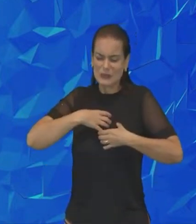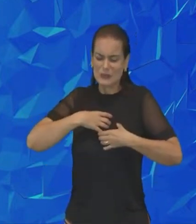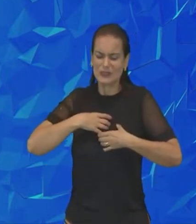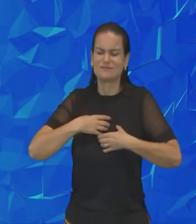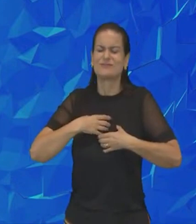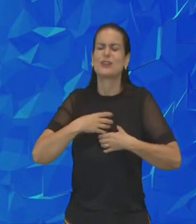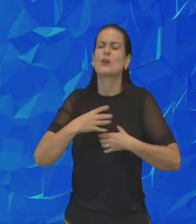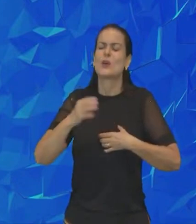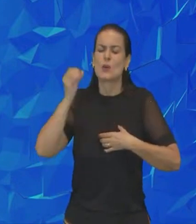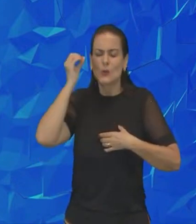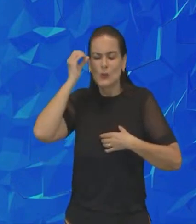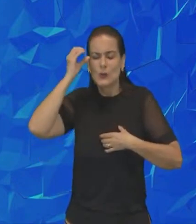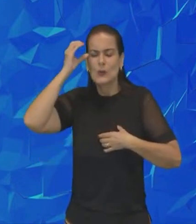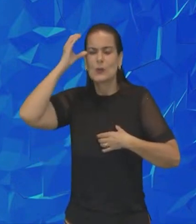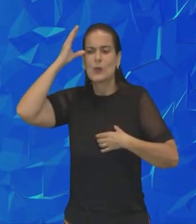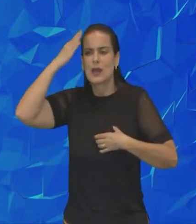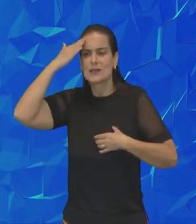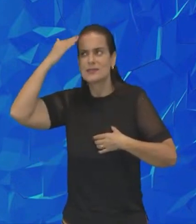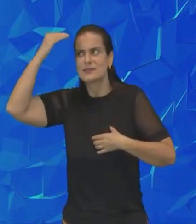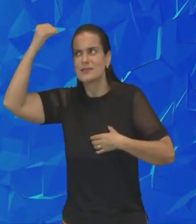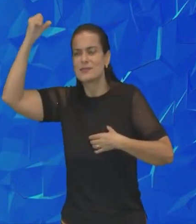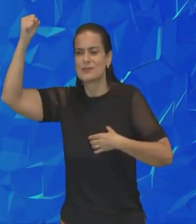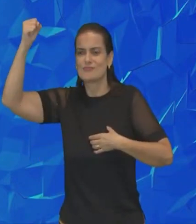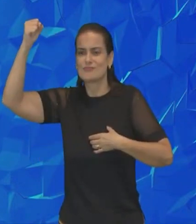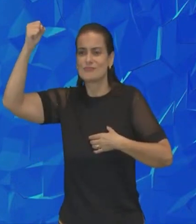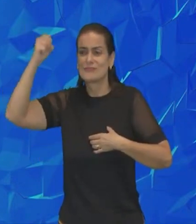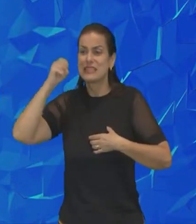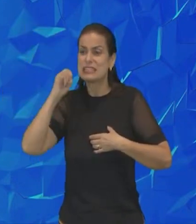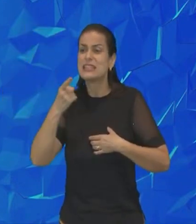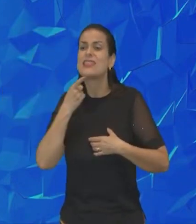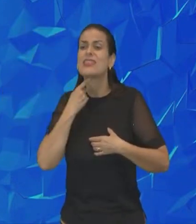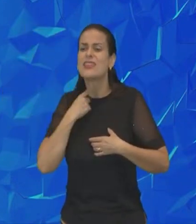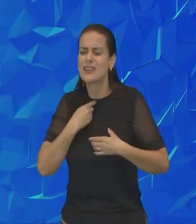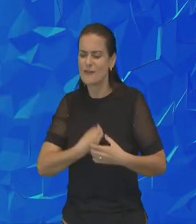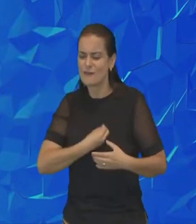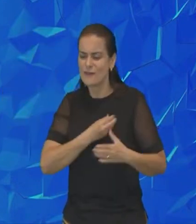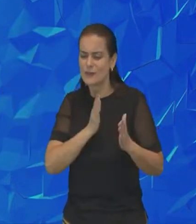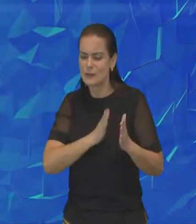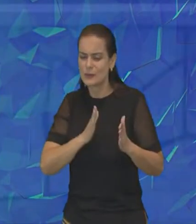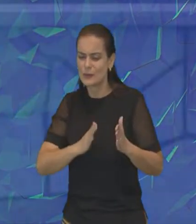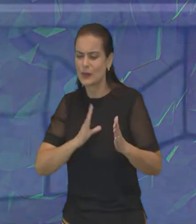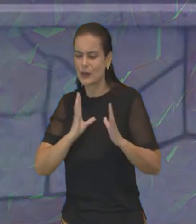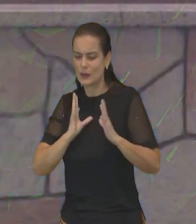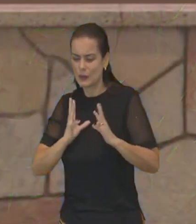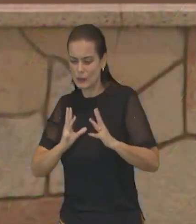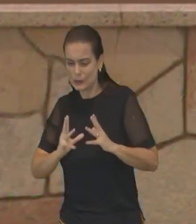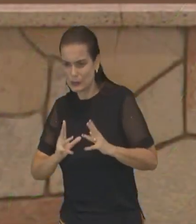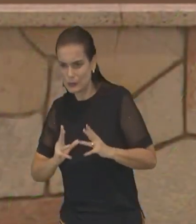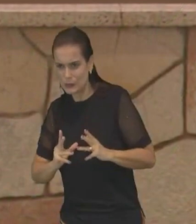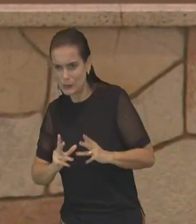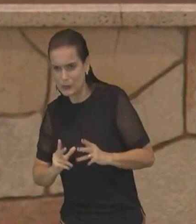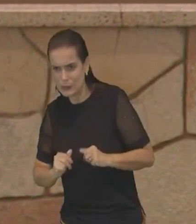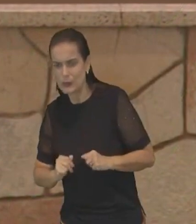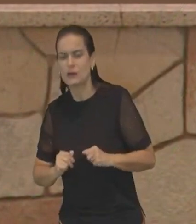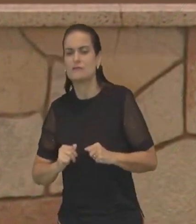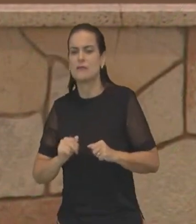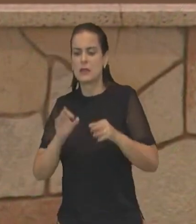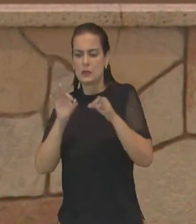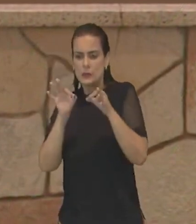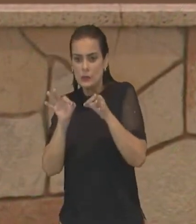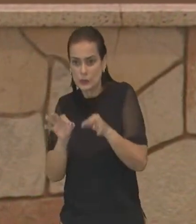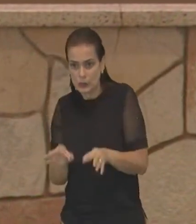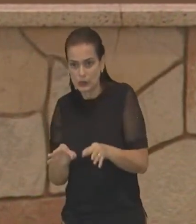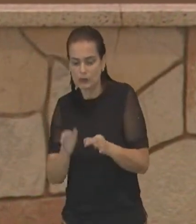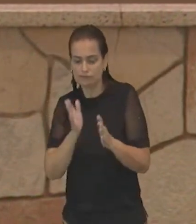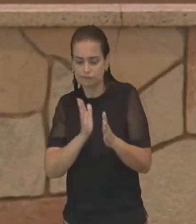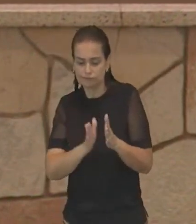conhecer a sabedoria. Portanto, se desejo viver um processo de santificação, esse processo me deve levar